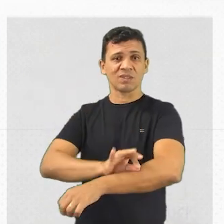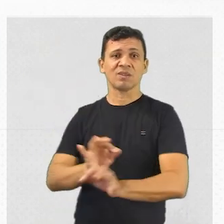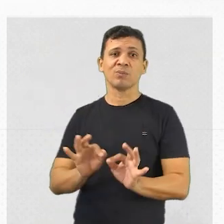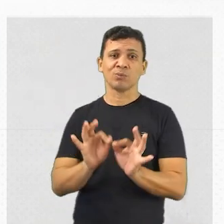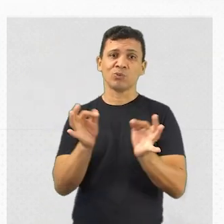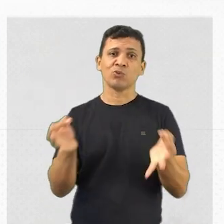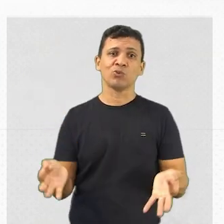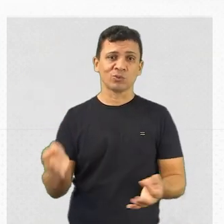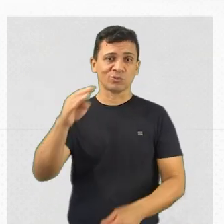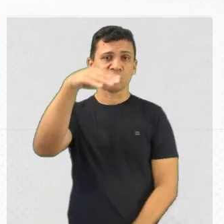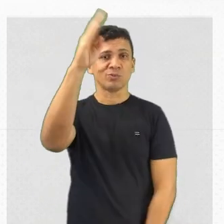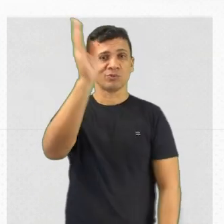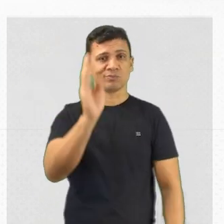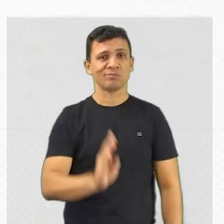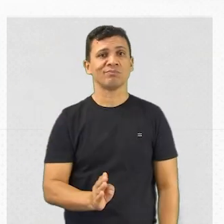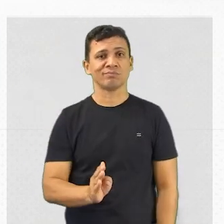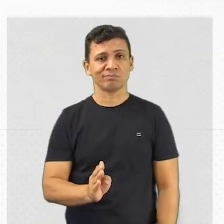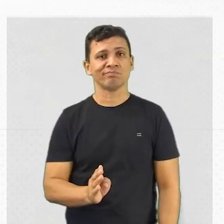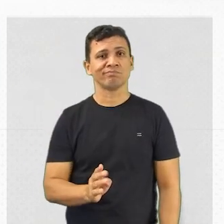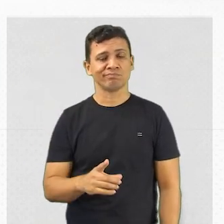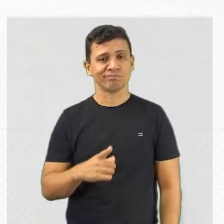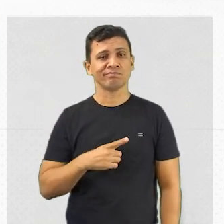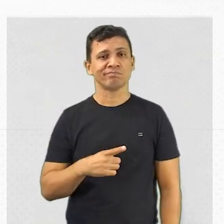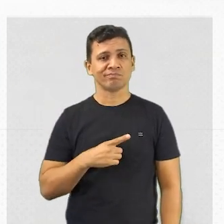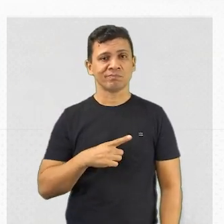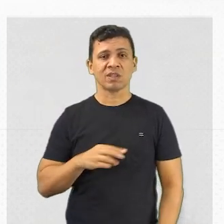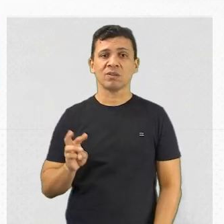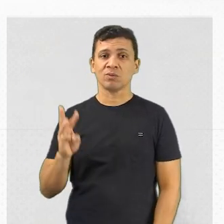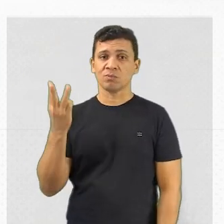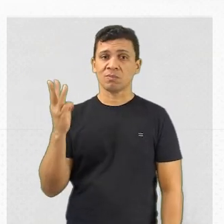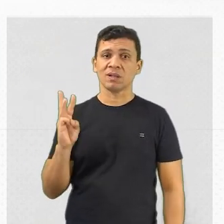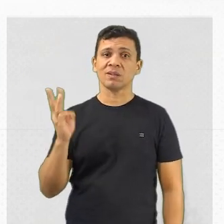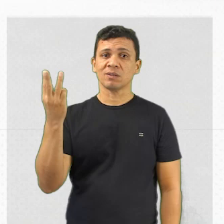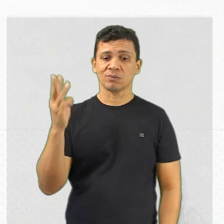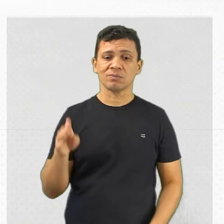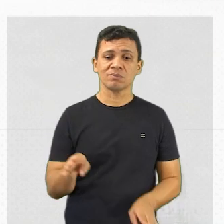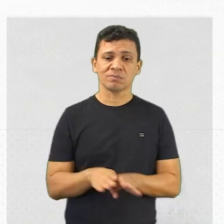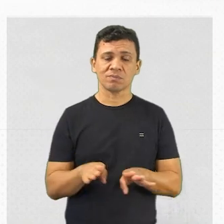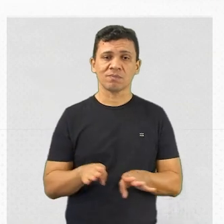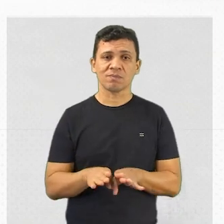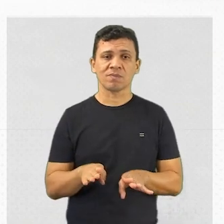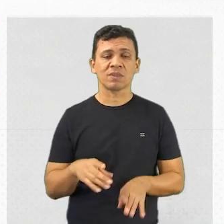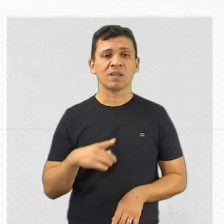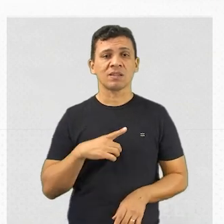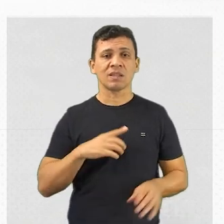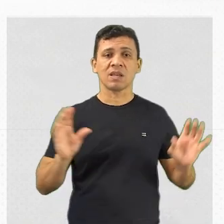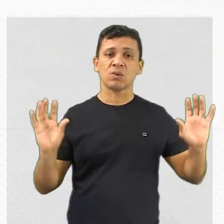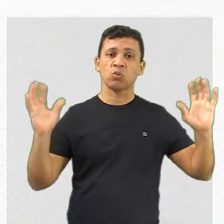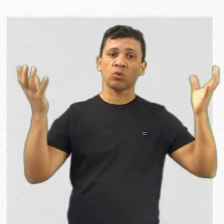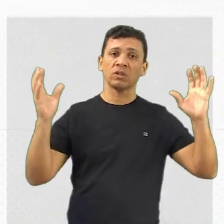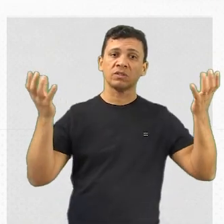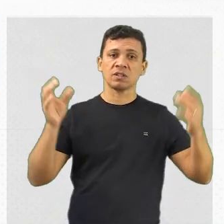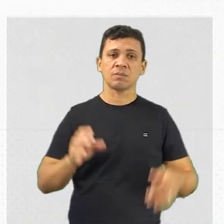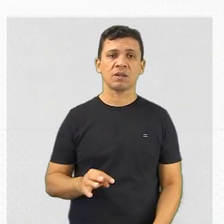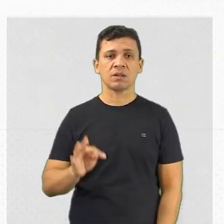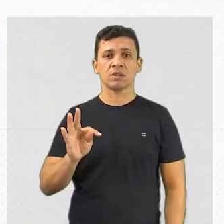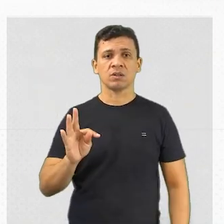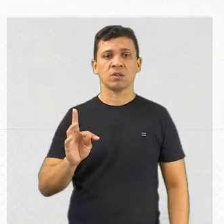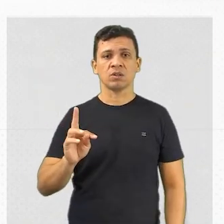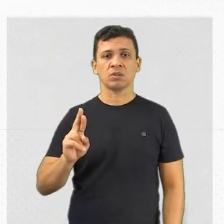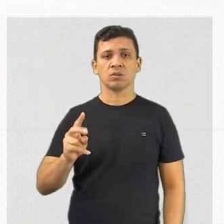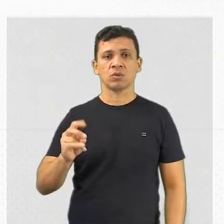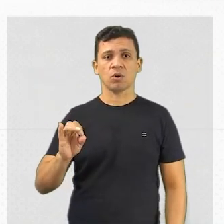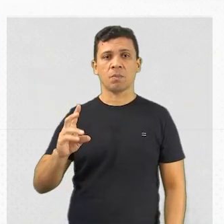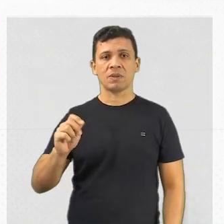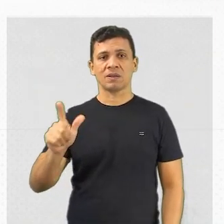região tropical. Bem comum no nosso estado do Maranhão, né, que tem ali o nosso clima tropical, clima equatorial,